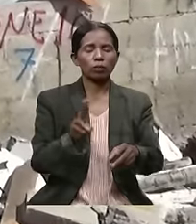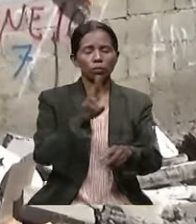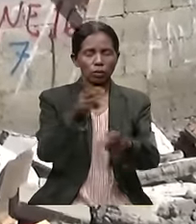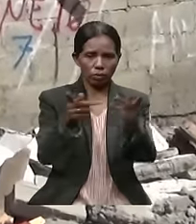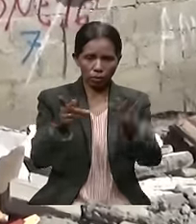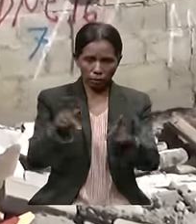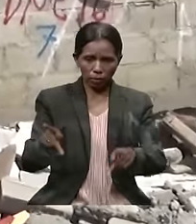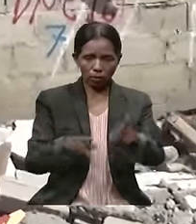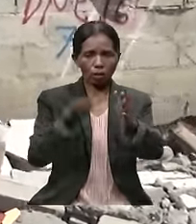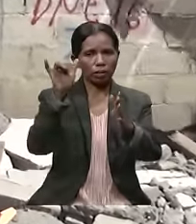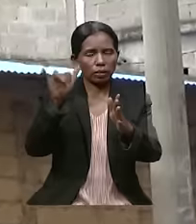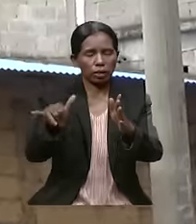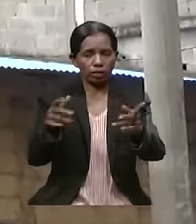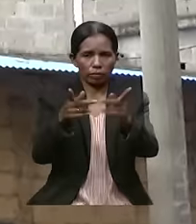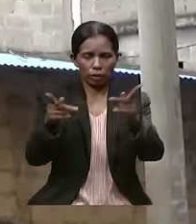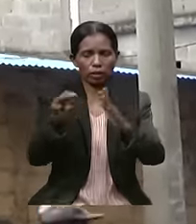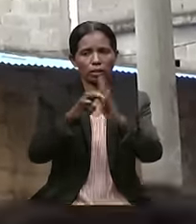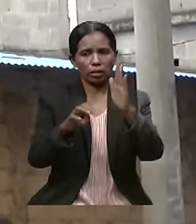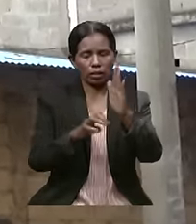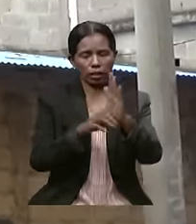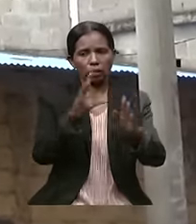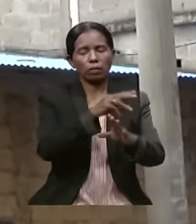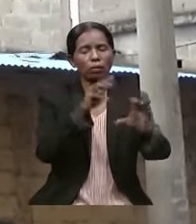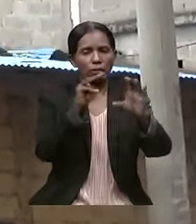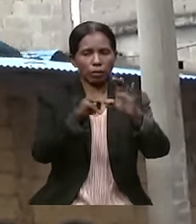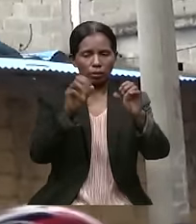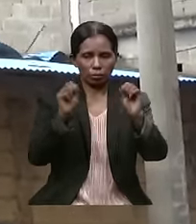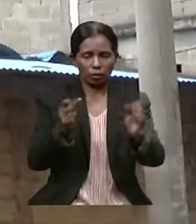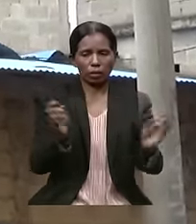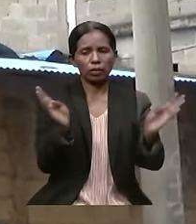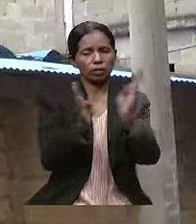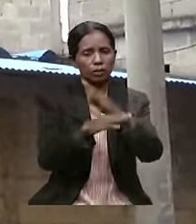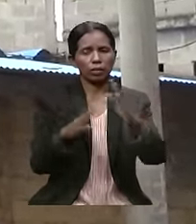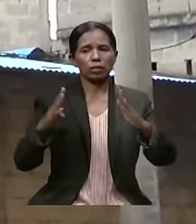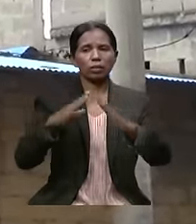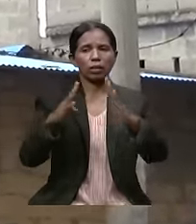público, ela e a área protegida no Mercado Laran, no Neble Transforma